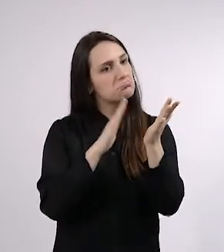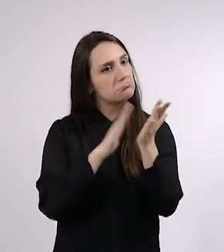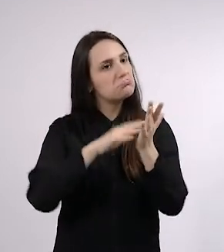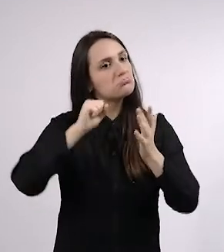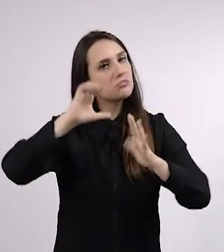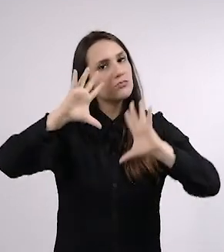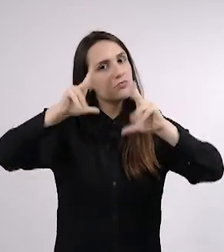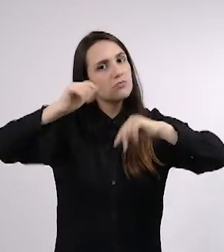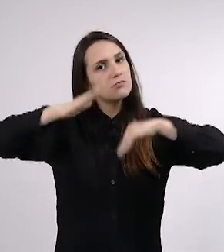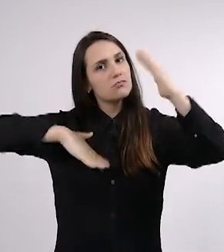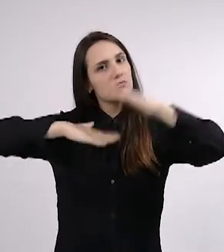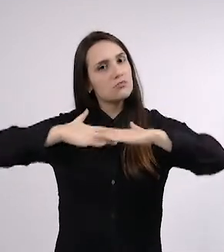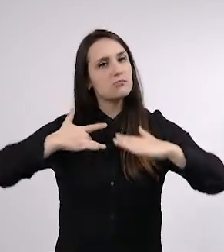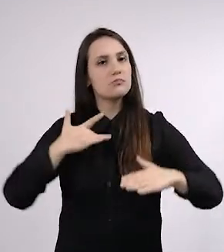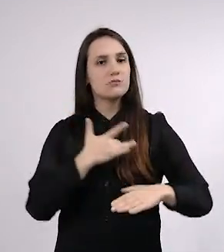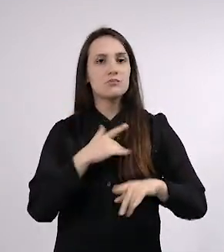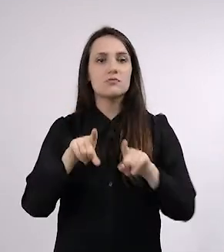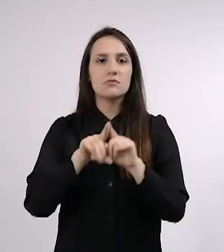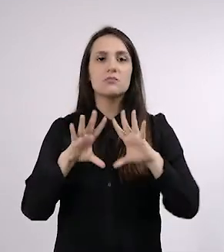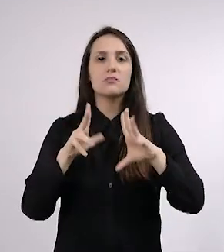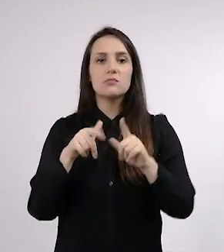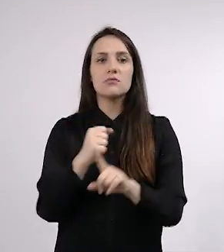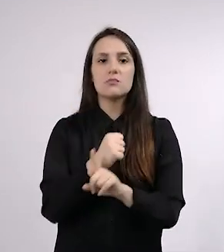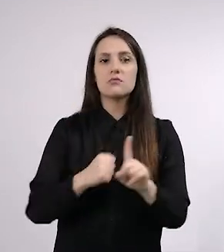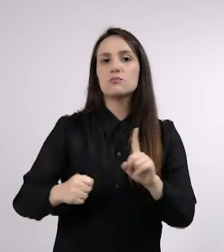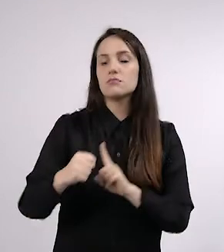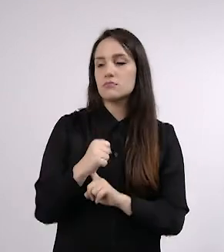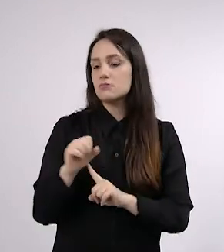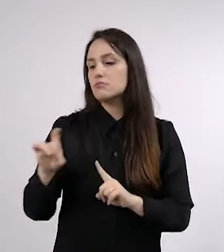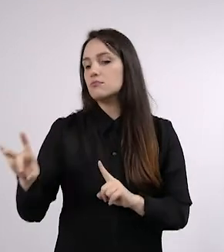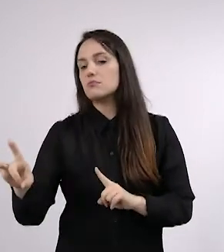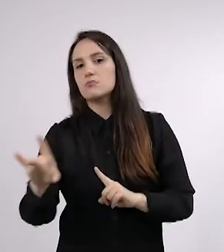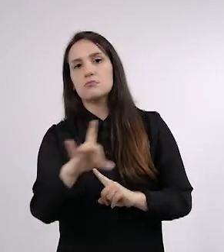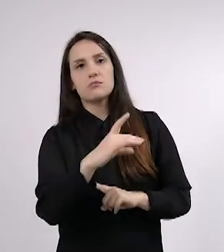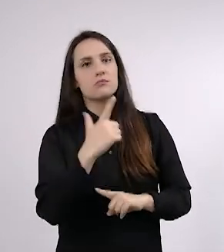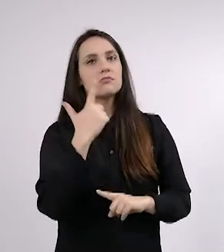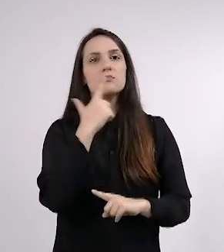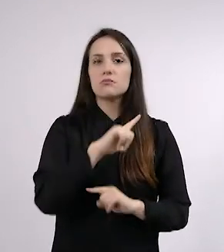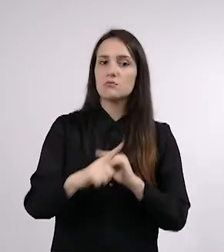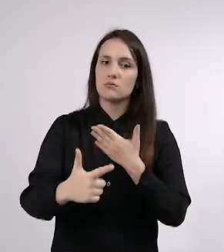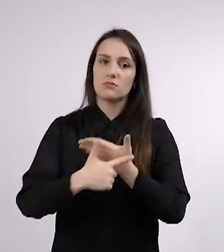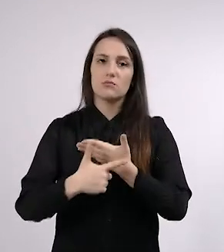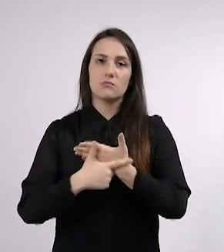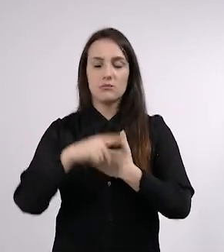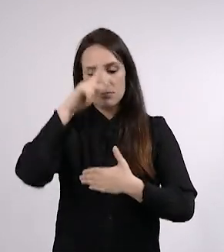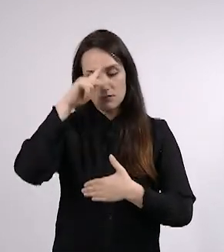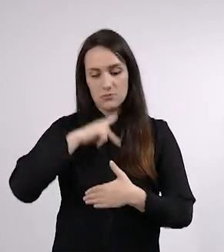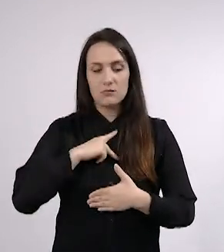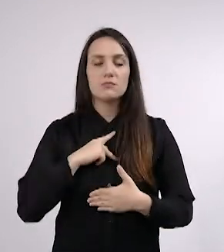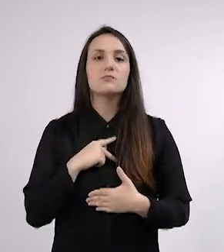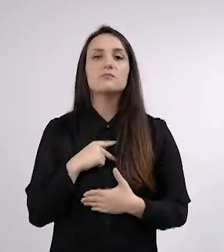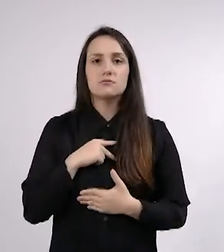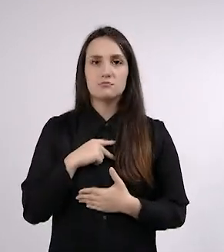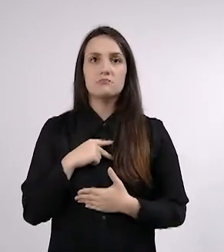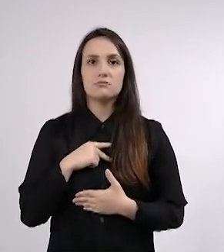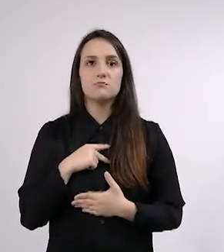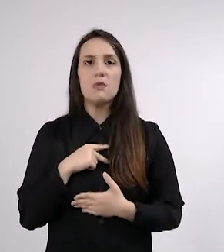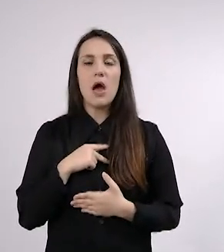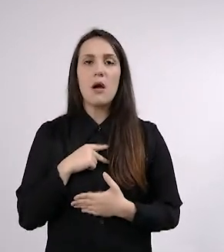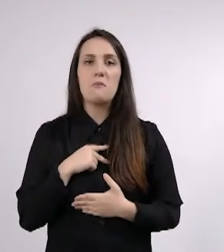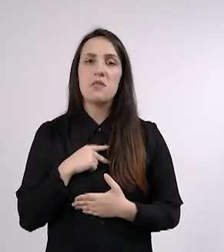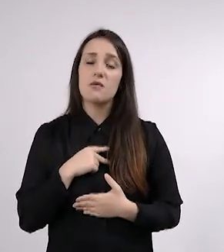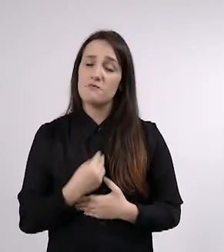reconhecimento a todos esses profissionais e o nosso reconhecimento a toda a sociedade, para que cada um possa cumprir o seu papel, com o direito de